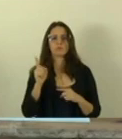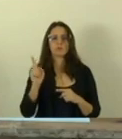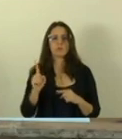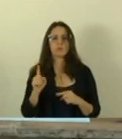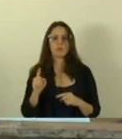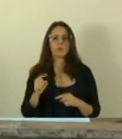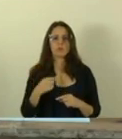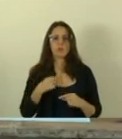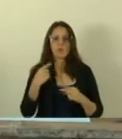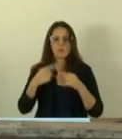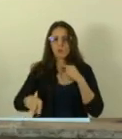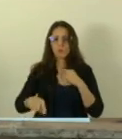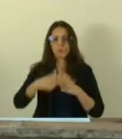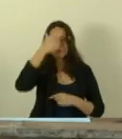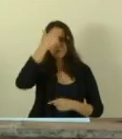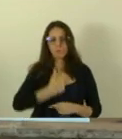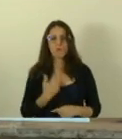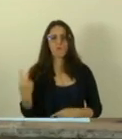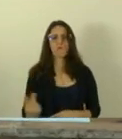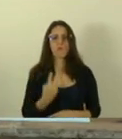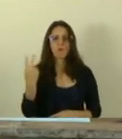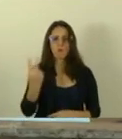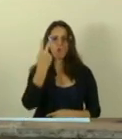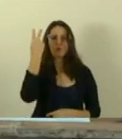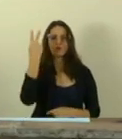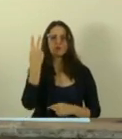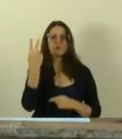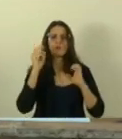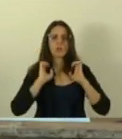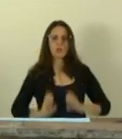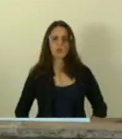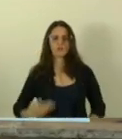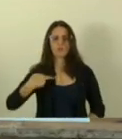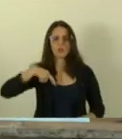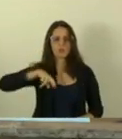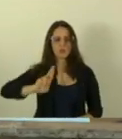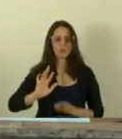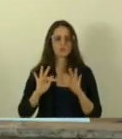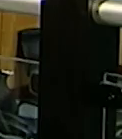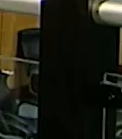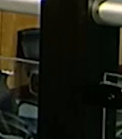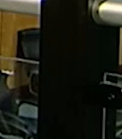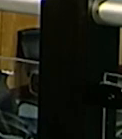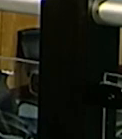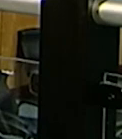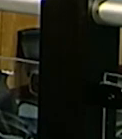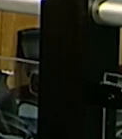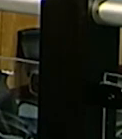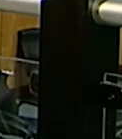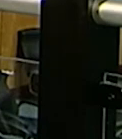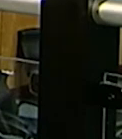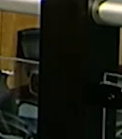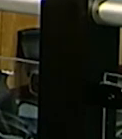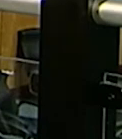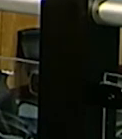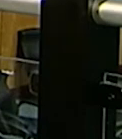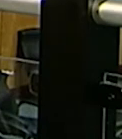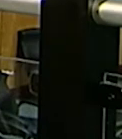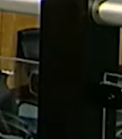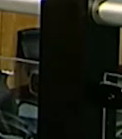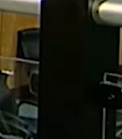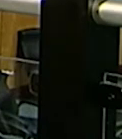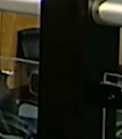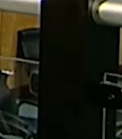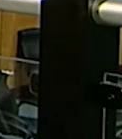contra os meus princípios, valores, éticos, religiosos e familiares. A fala de Marcelo Santos